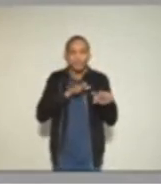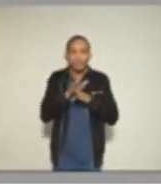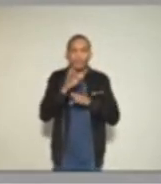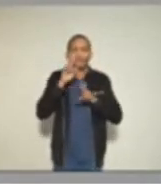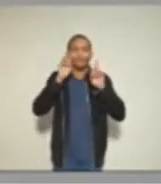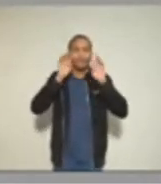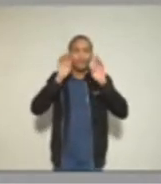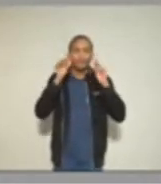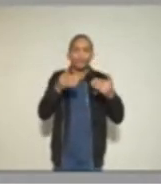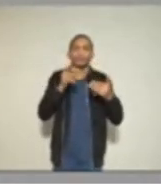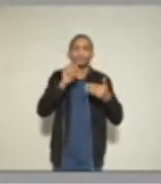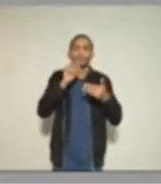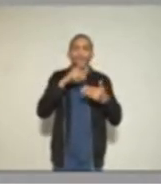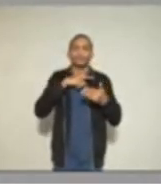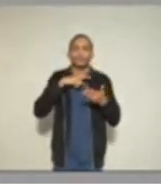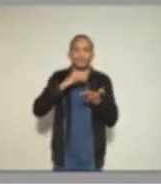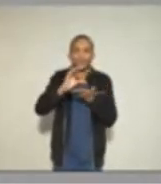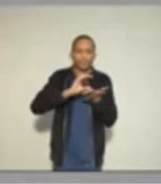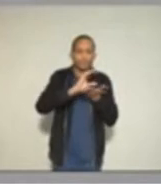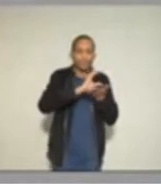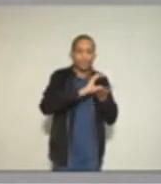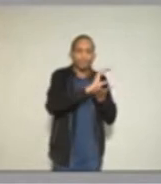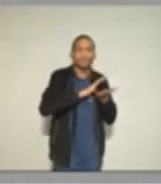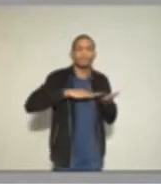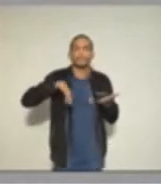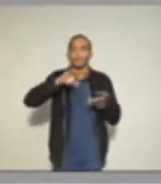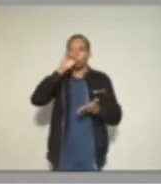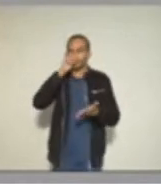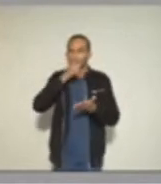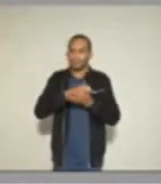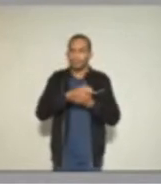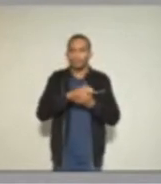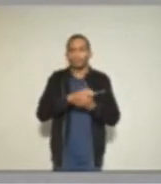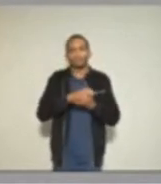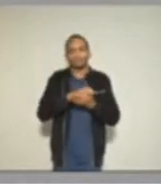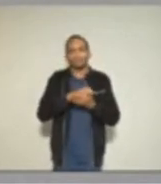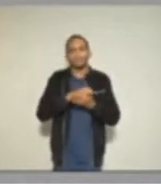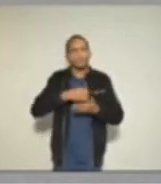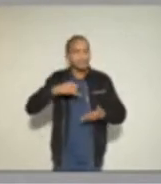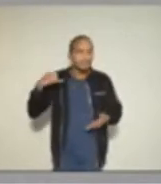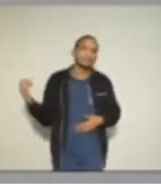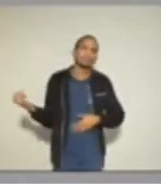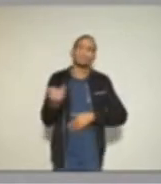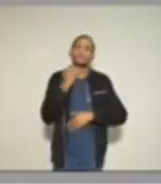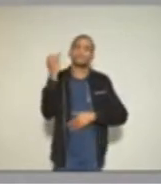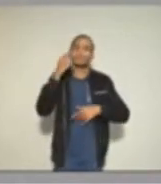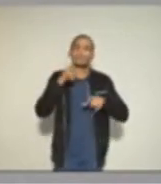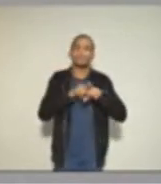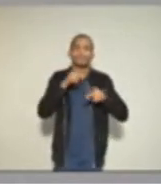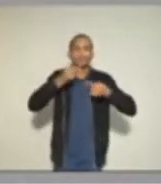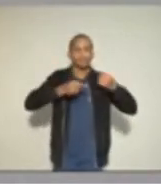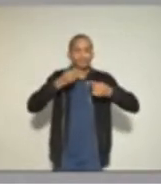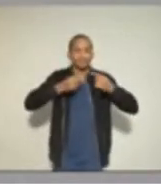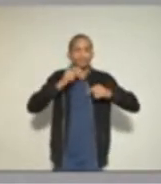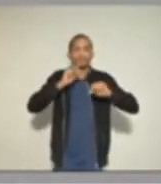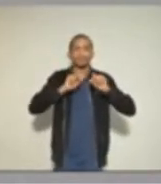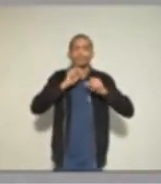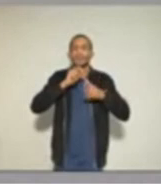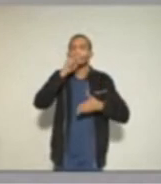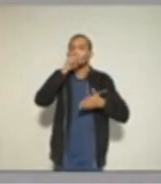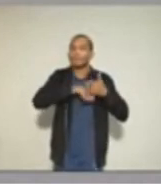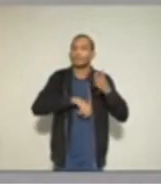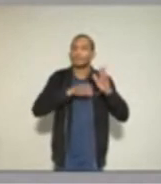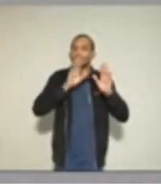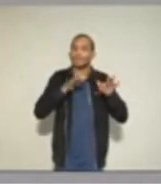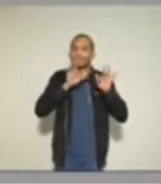visando colher subsídios à sua tomada de decisão. Muito importante discutir um contrato que